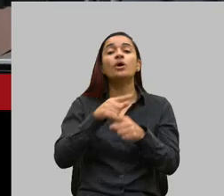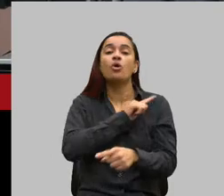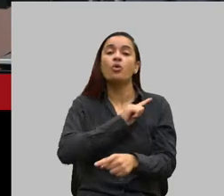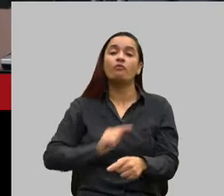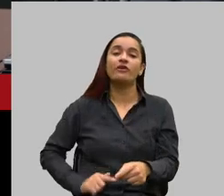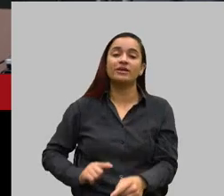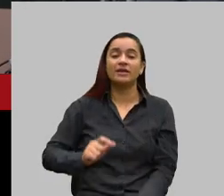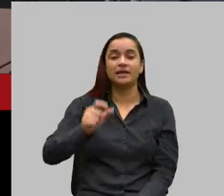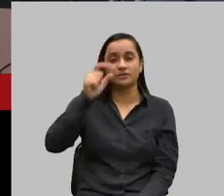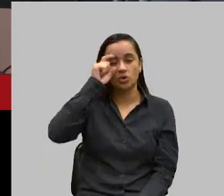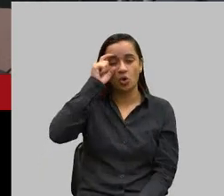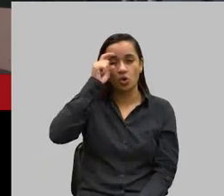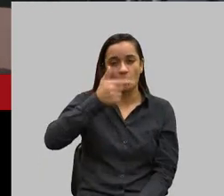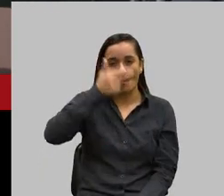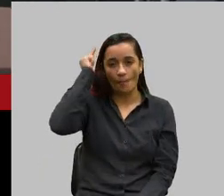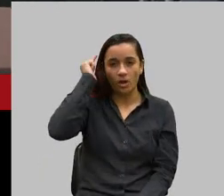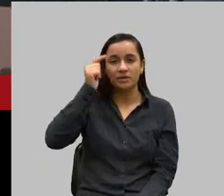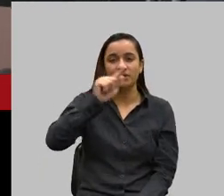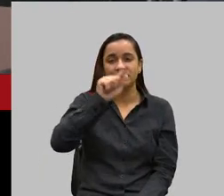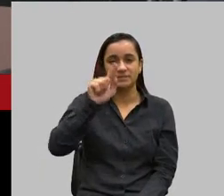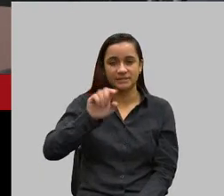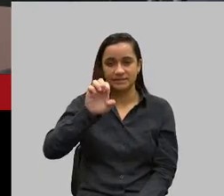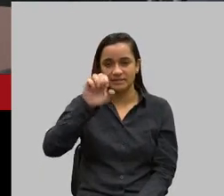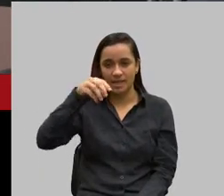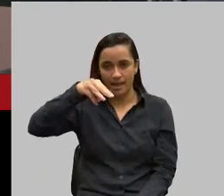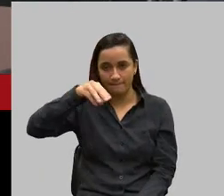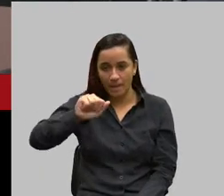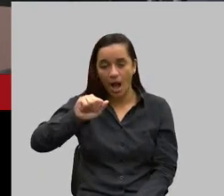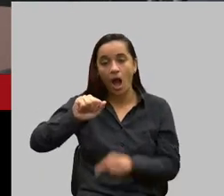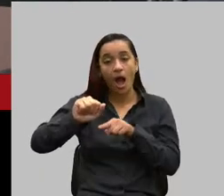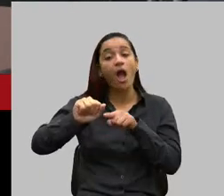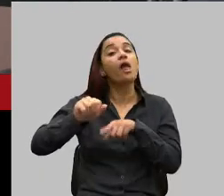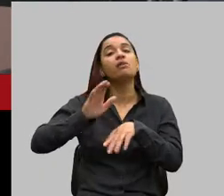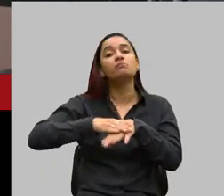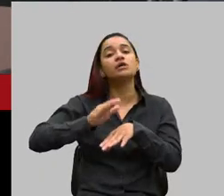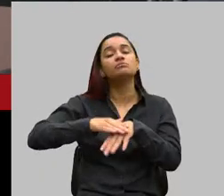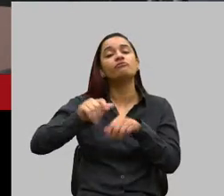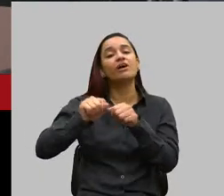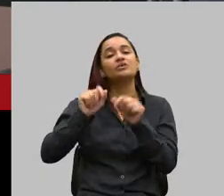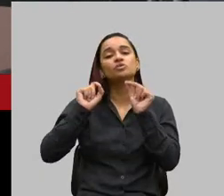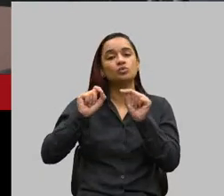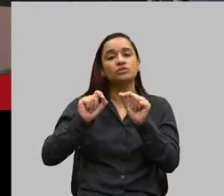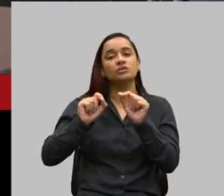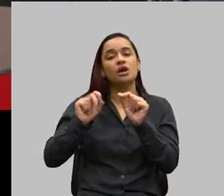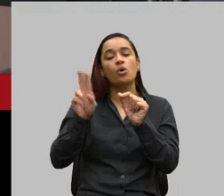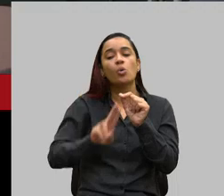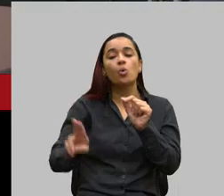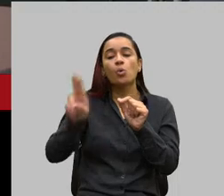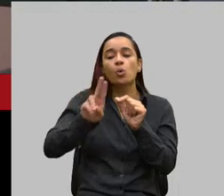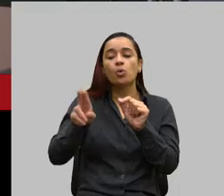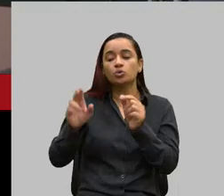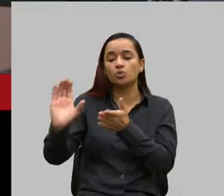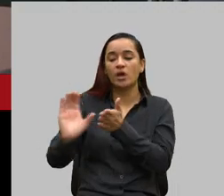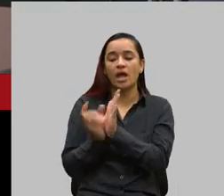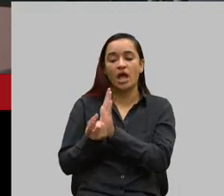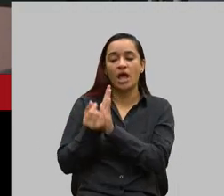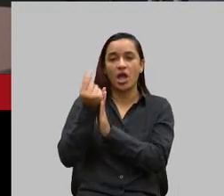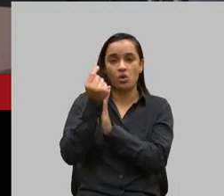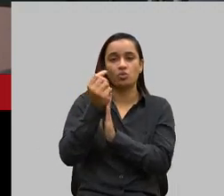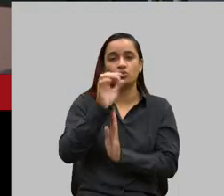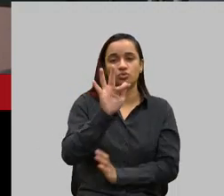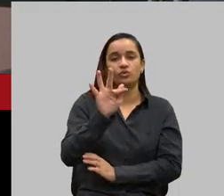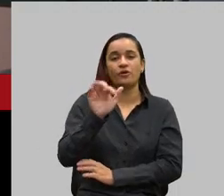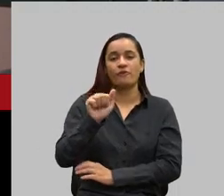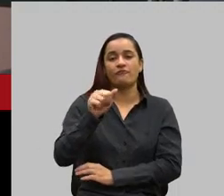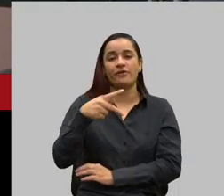uma transformação na utilização dos recursos para pemig que é colocando cada vez